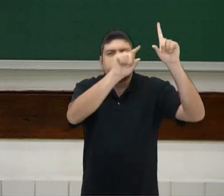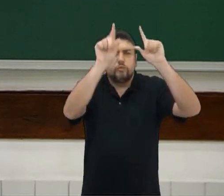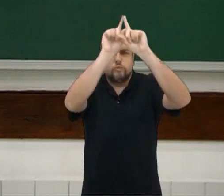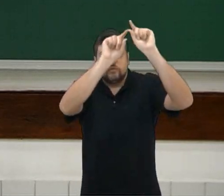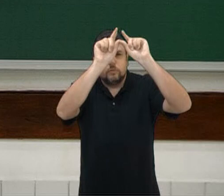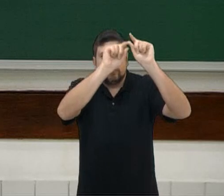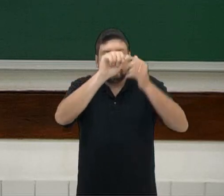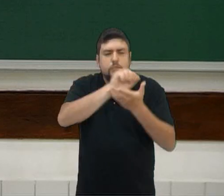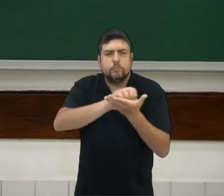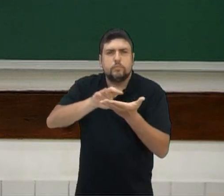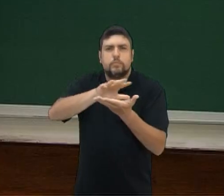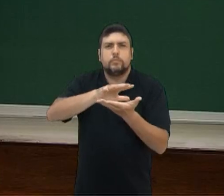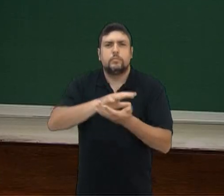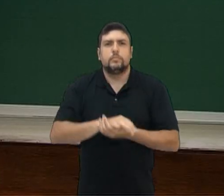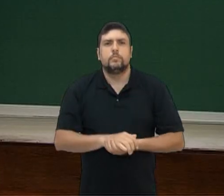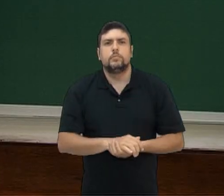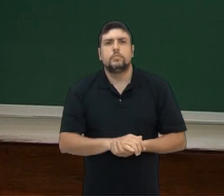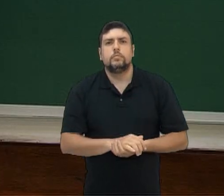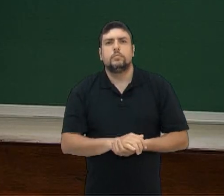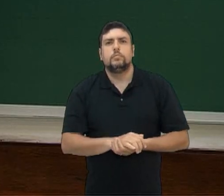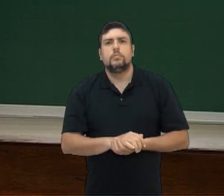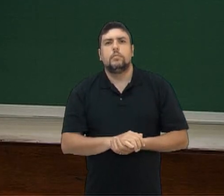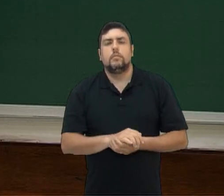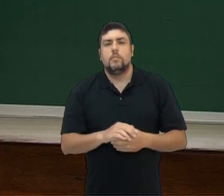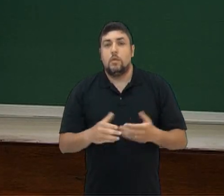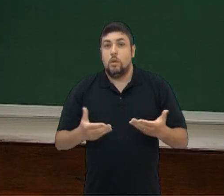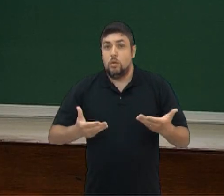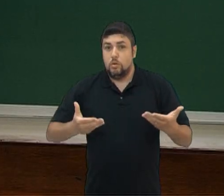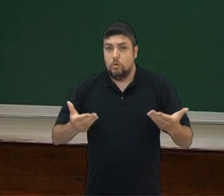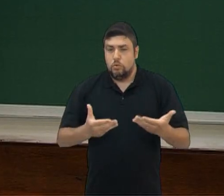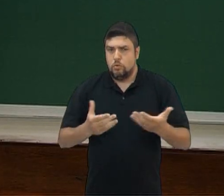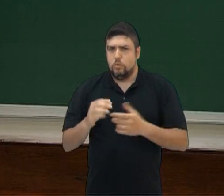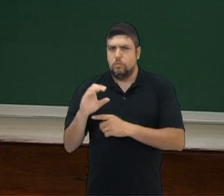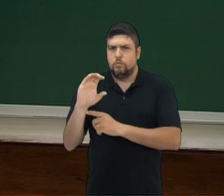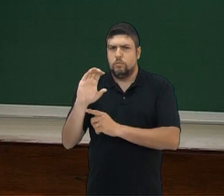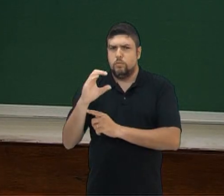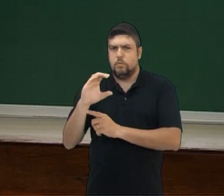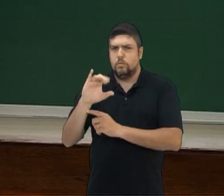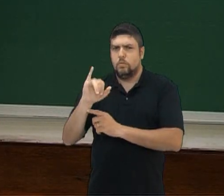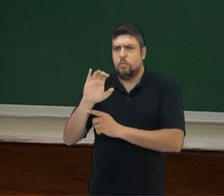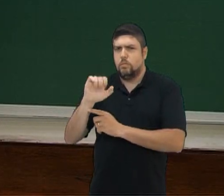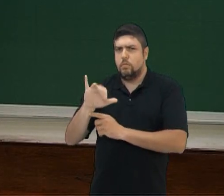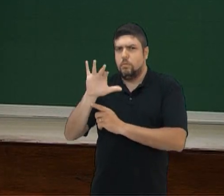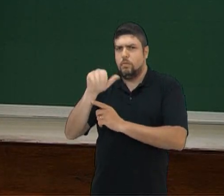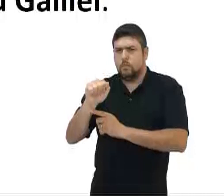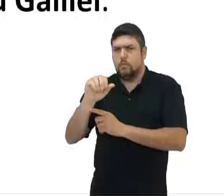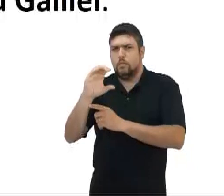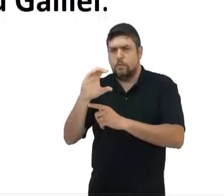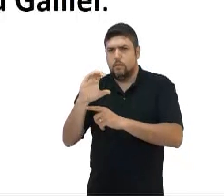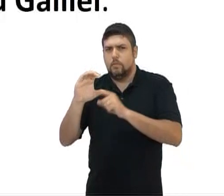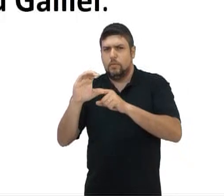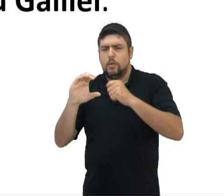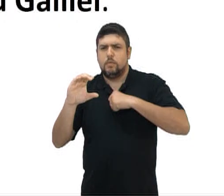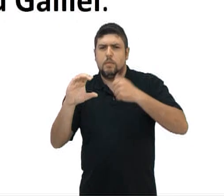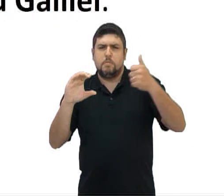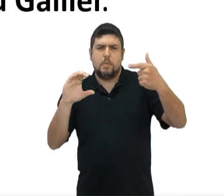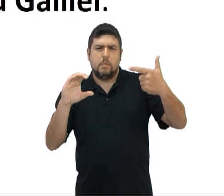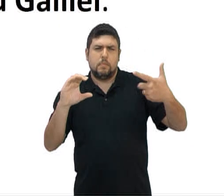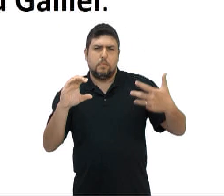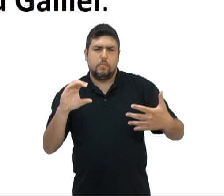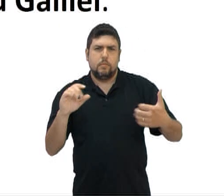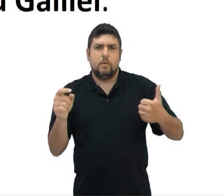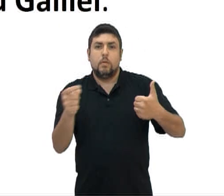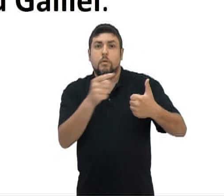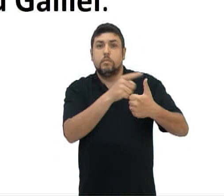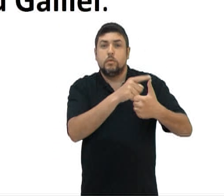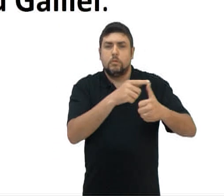que entendemos hoje por ciência remete a um conjunto de fatores, mas os principais são aplicação